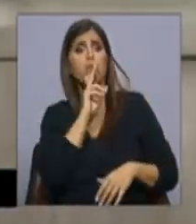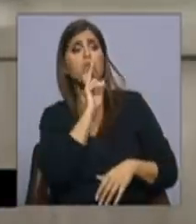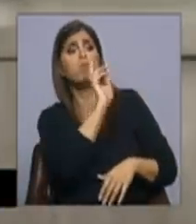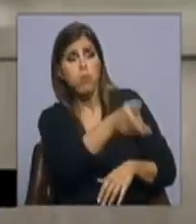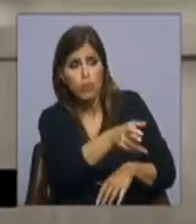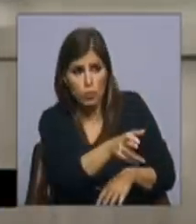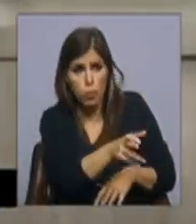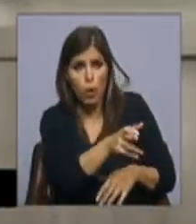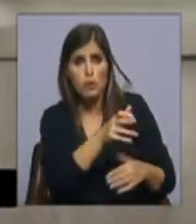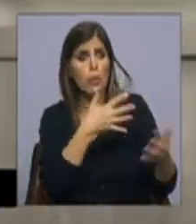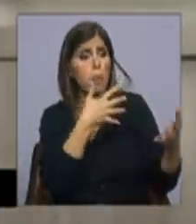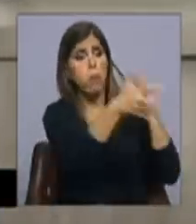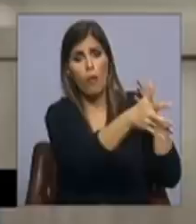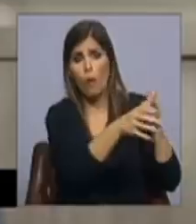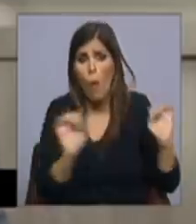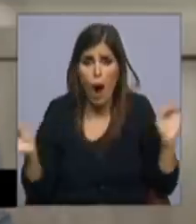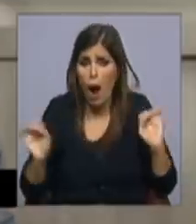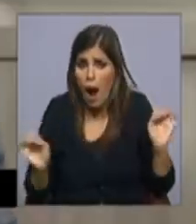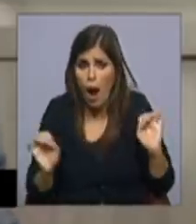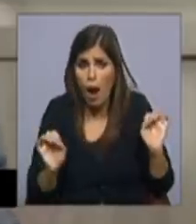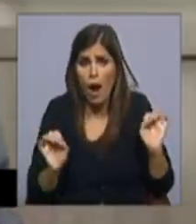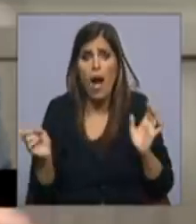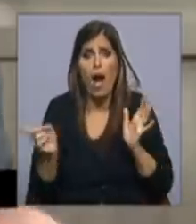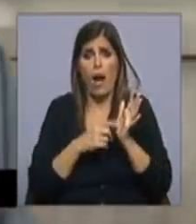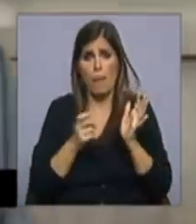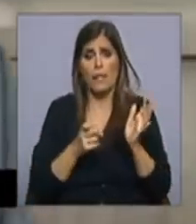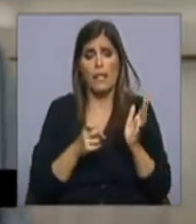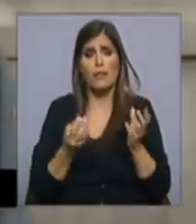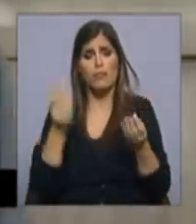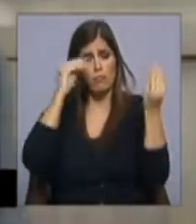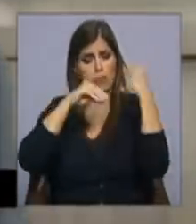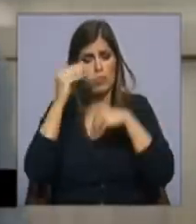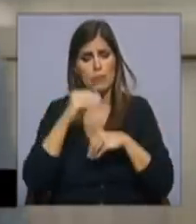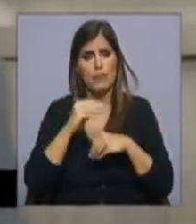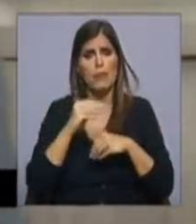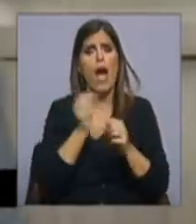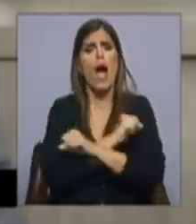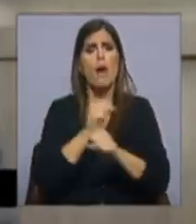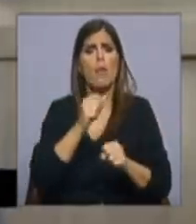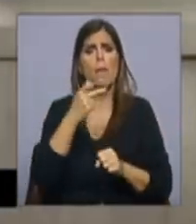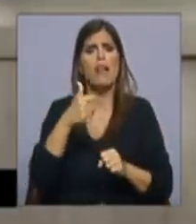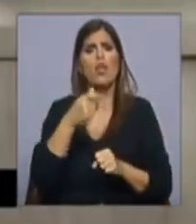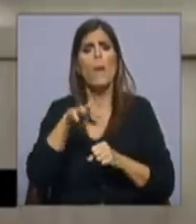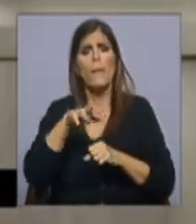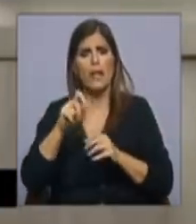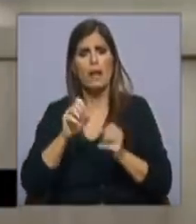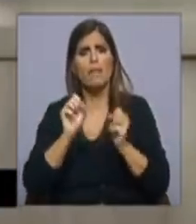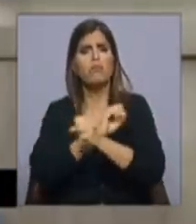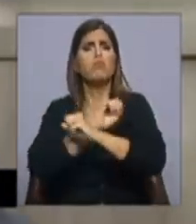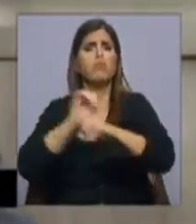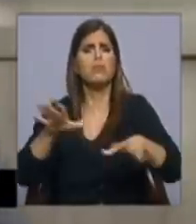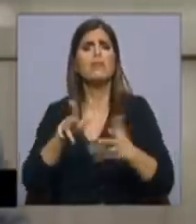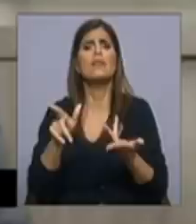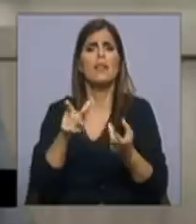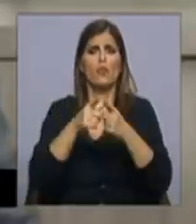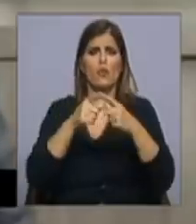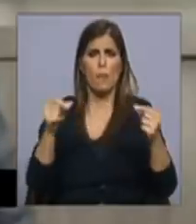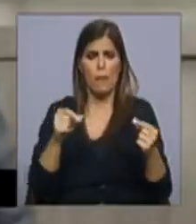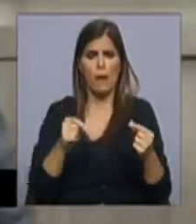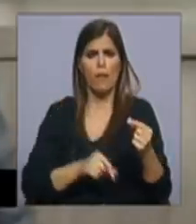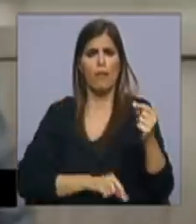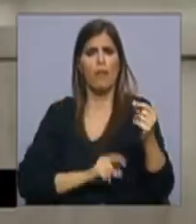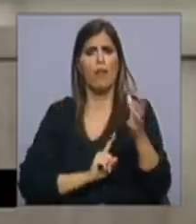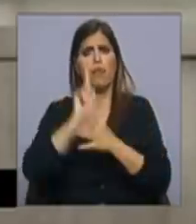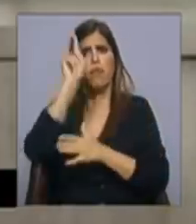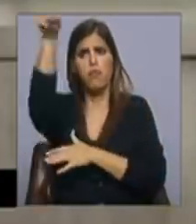enfrentá-lo. Os americanos enfrentaram a bomba atômica para enfrentar o Japão. Nós já enfrentamos aviões modernos, mísseis,